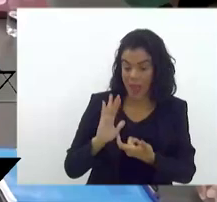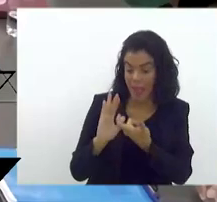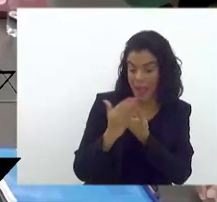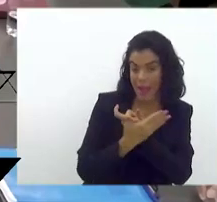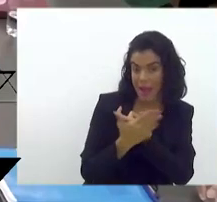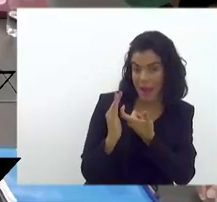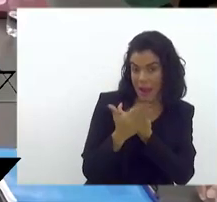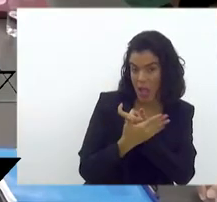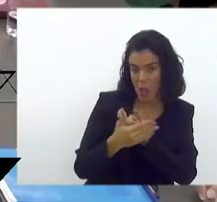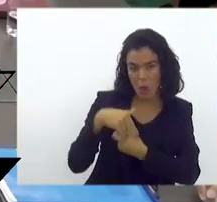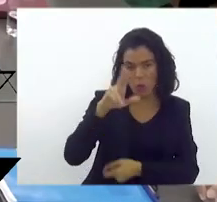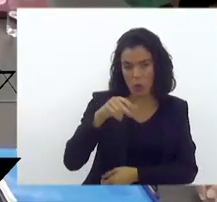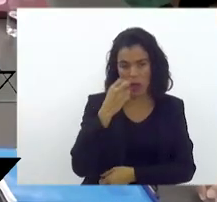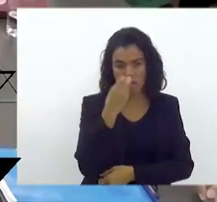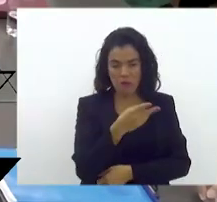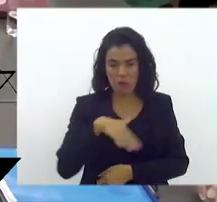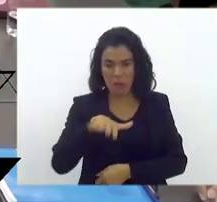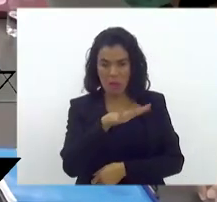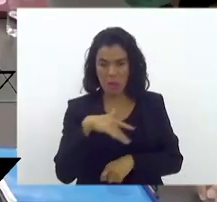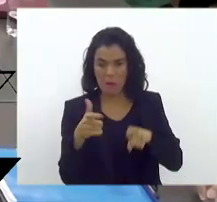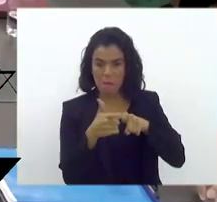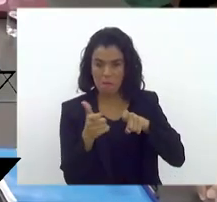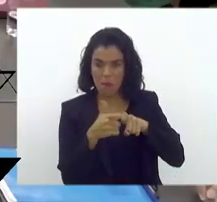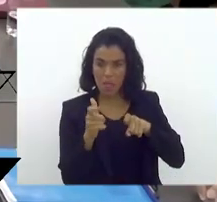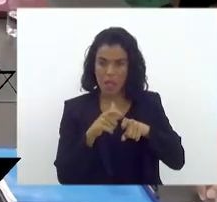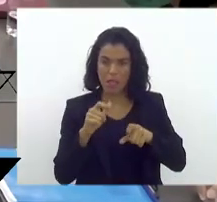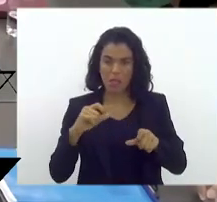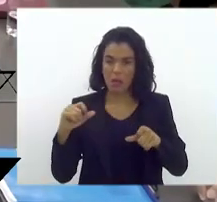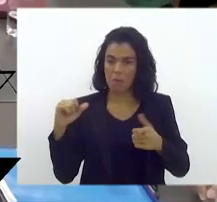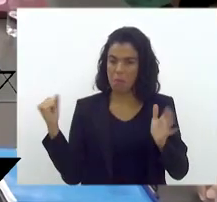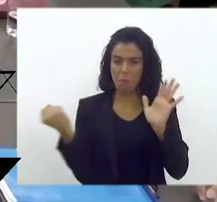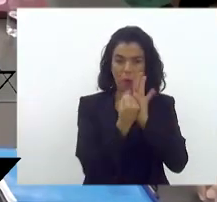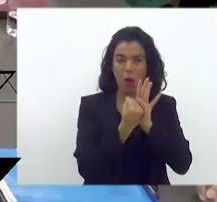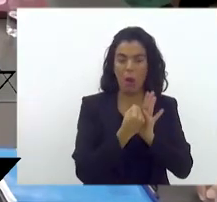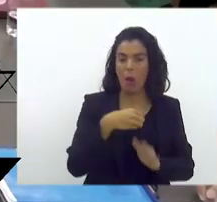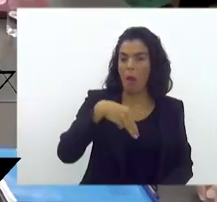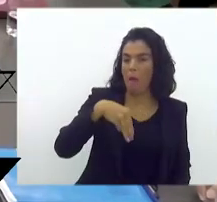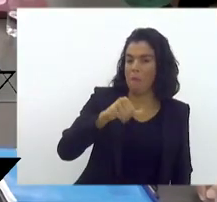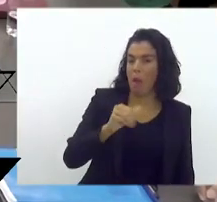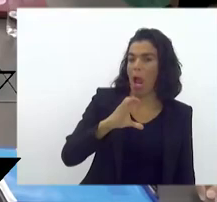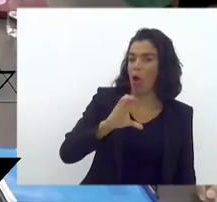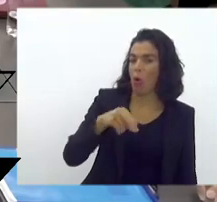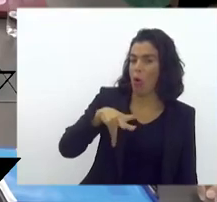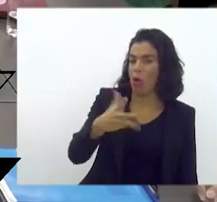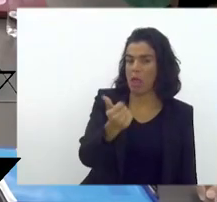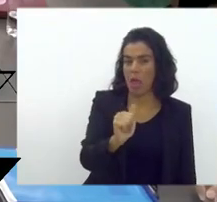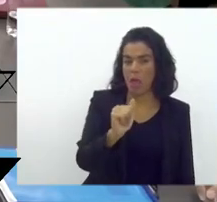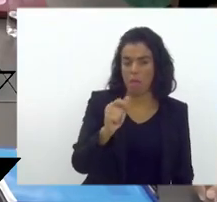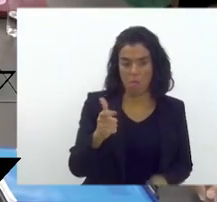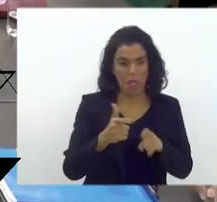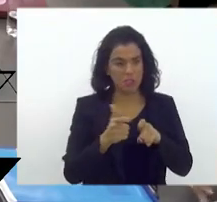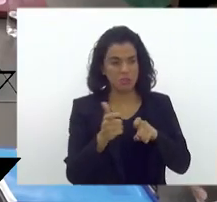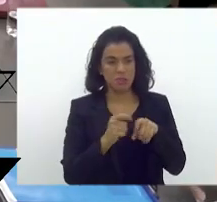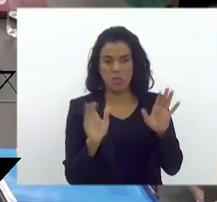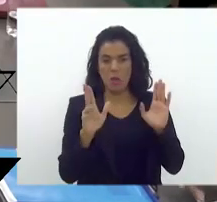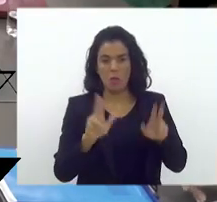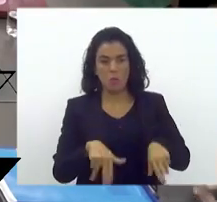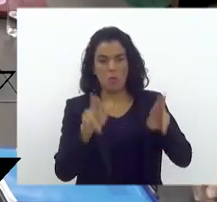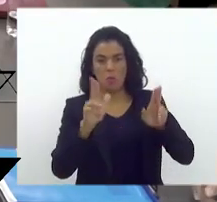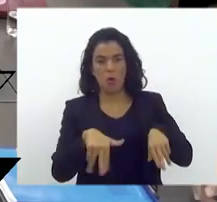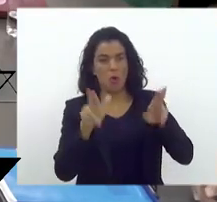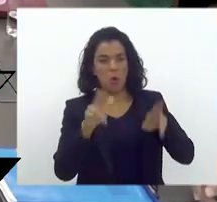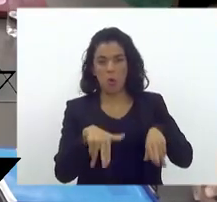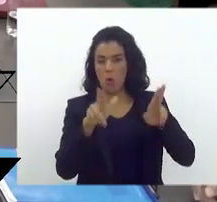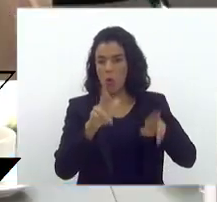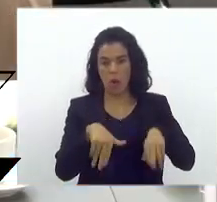vi na área médica esse rótulo de maconha medicinal. É porque o projeto da Câmara Municipal tinha originalmente esse